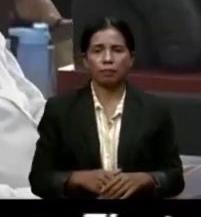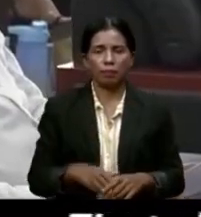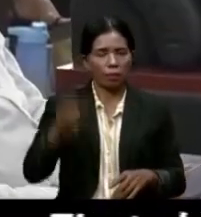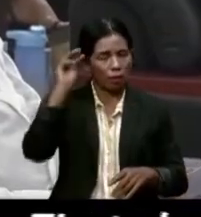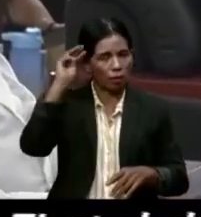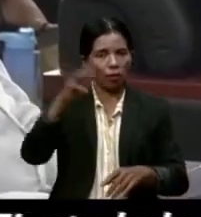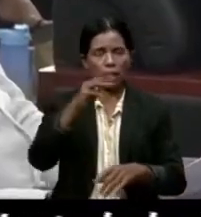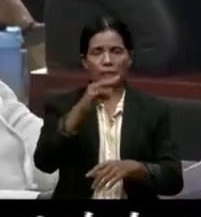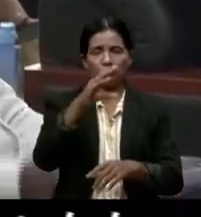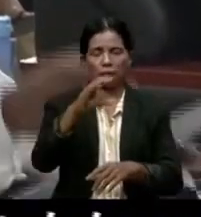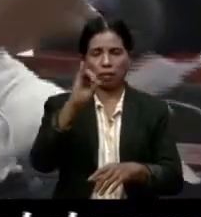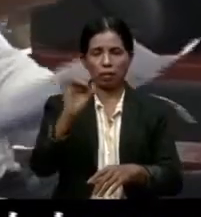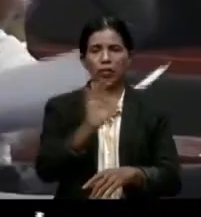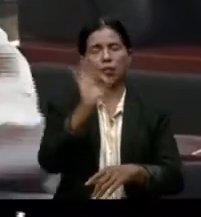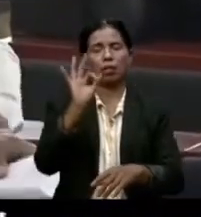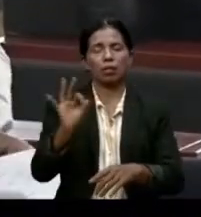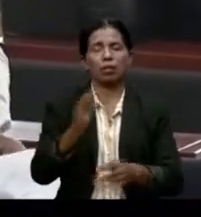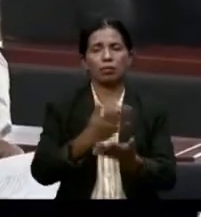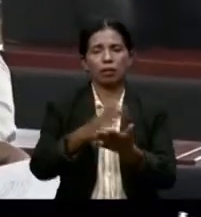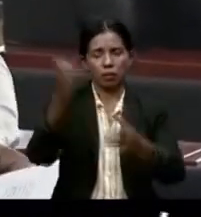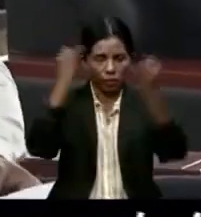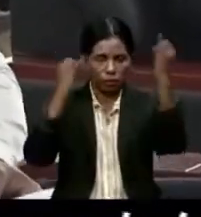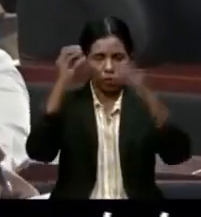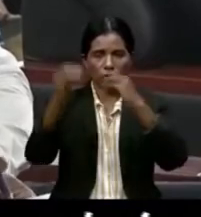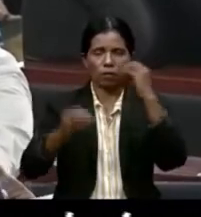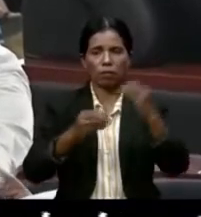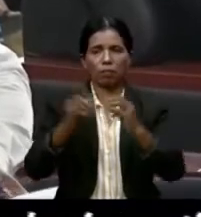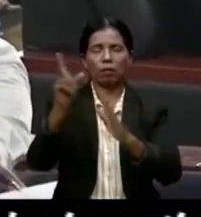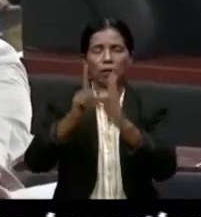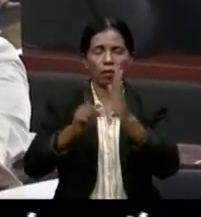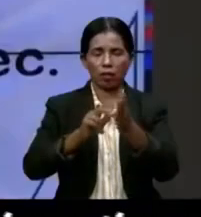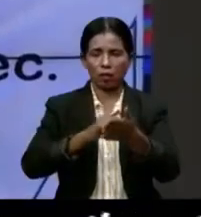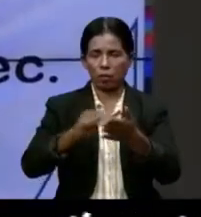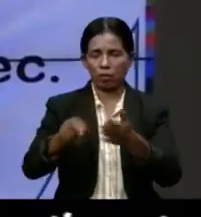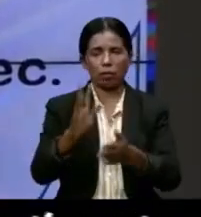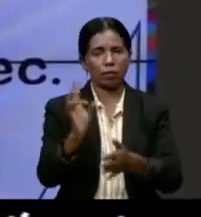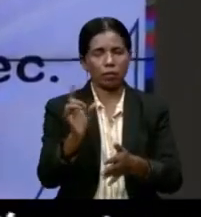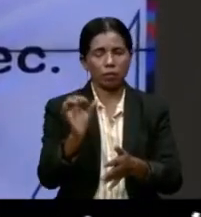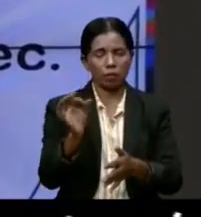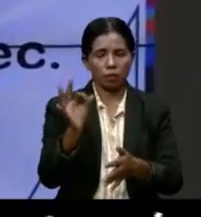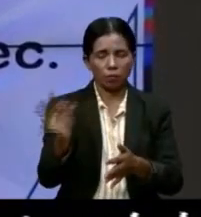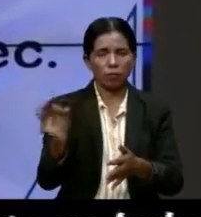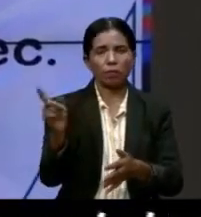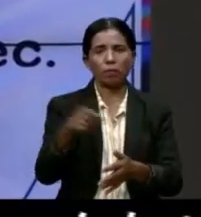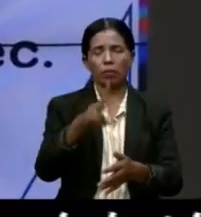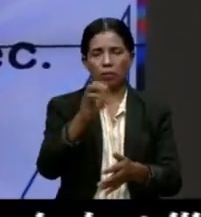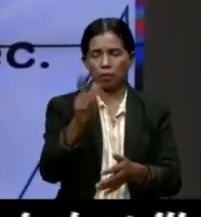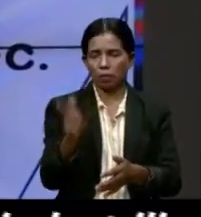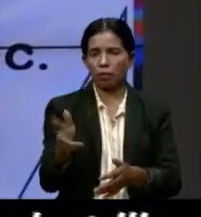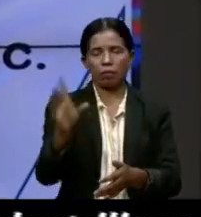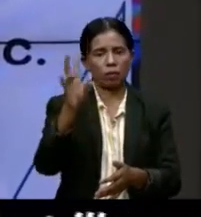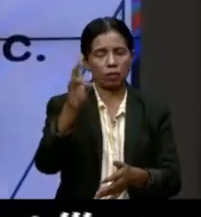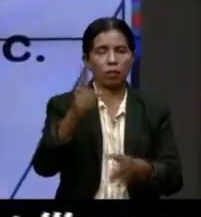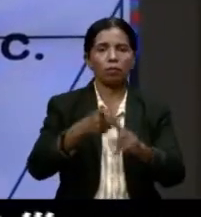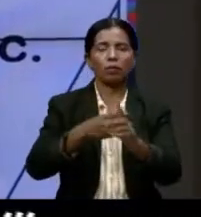Ministério do Comércio e Indústria sexta-feira dissemina informação com o Decreto-Lei número 90 para Ringoron Resintolu, Lorongron Resintolu fulan